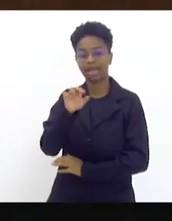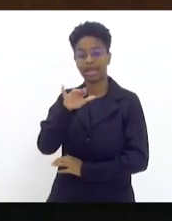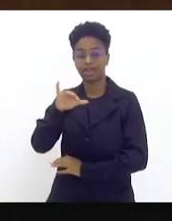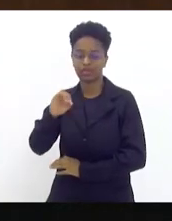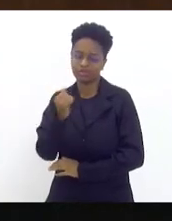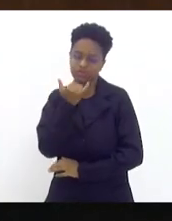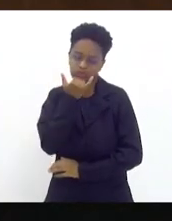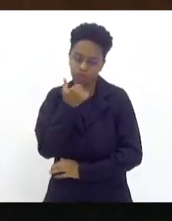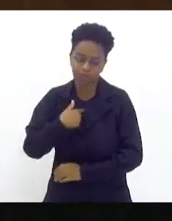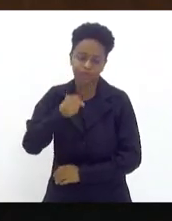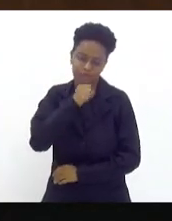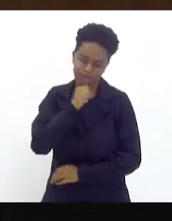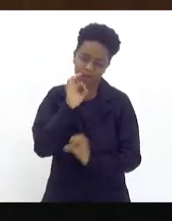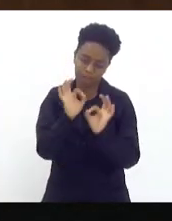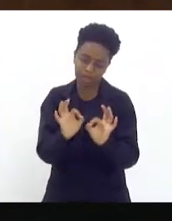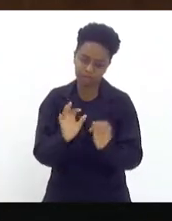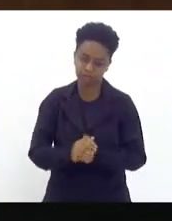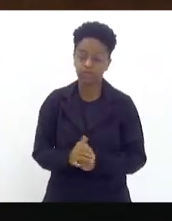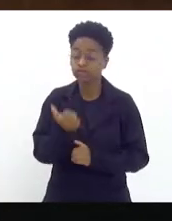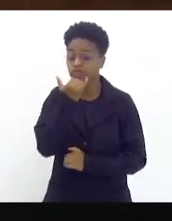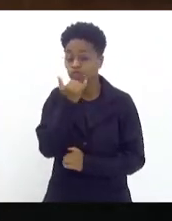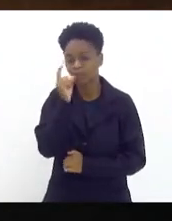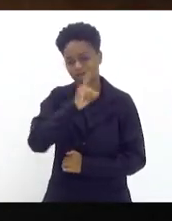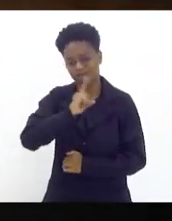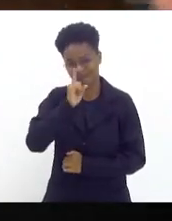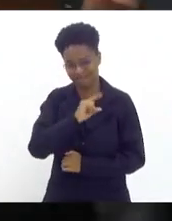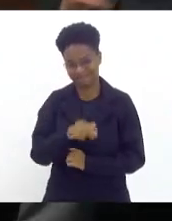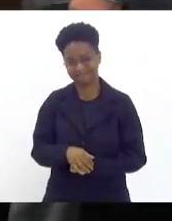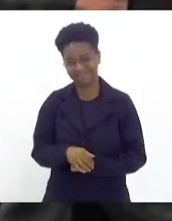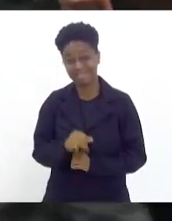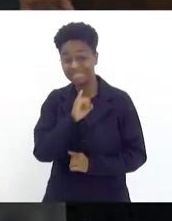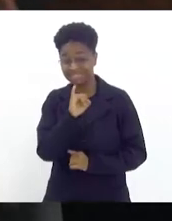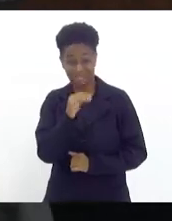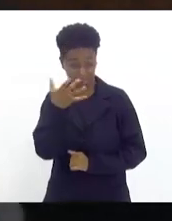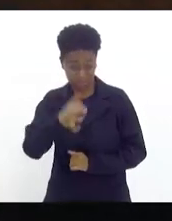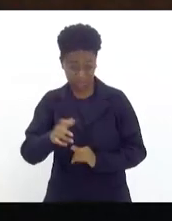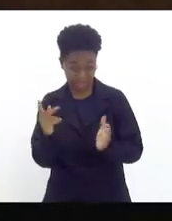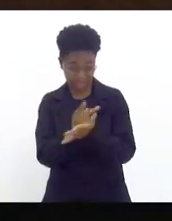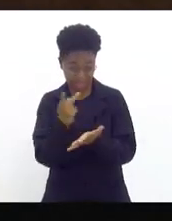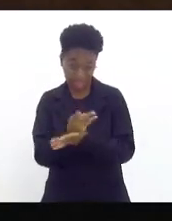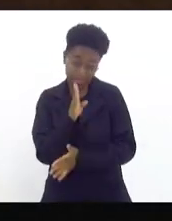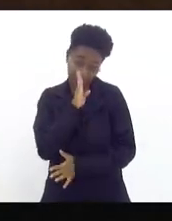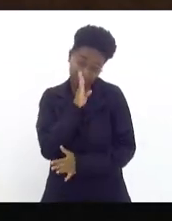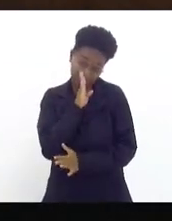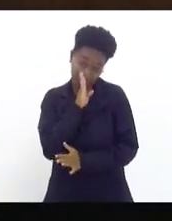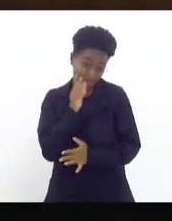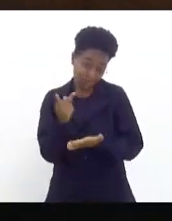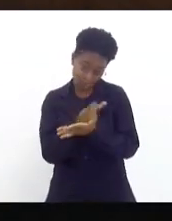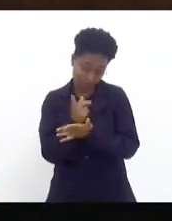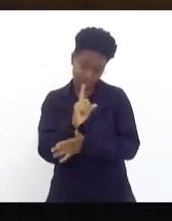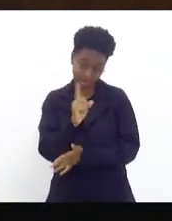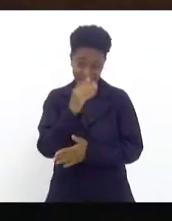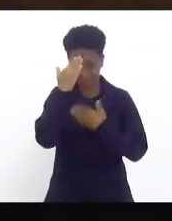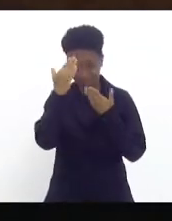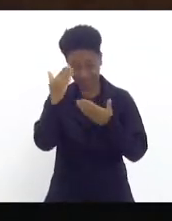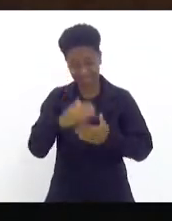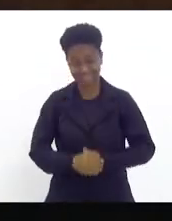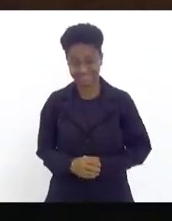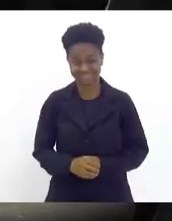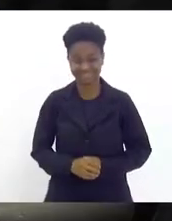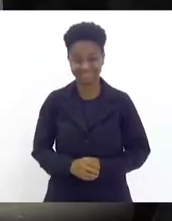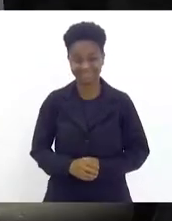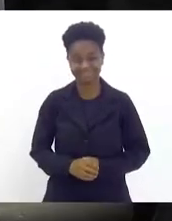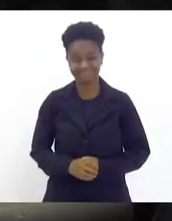mas vocês se perdoe a falha se você não quiser errar não faça nada você não vai errar Muito obrigado